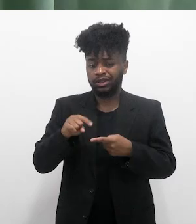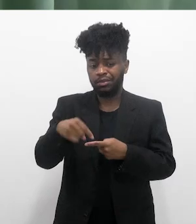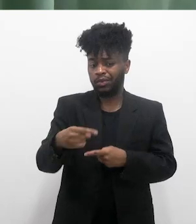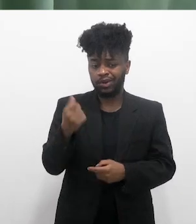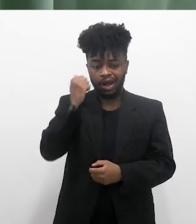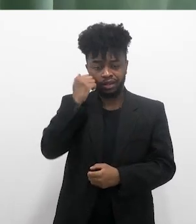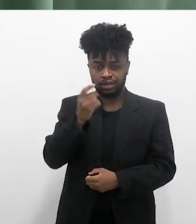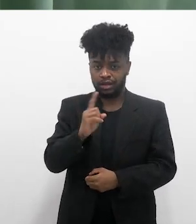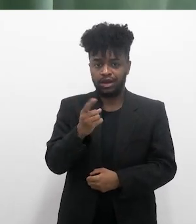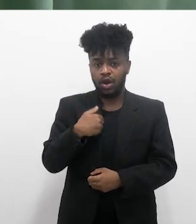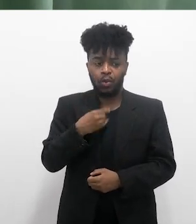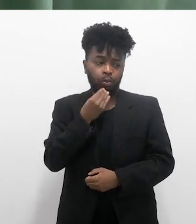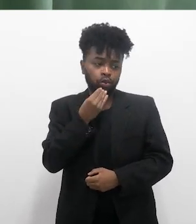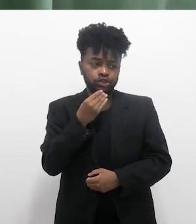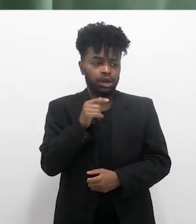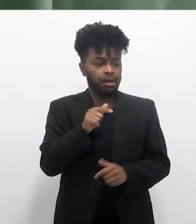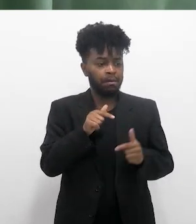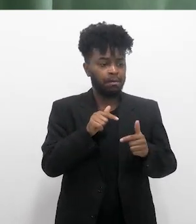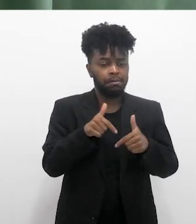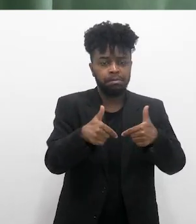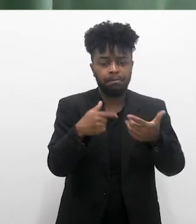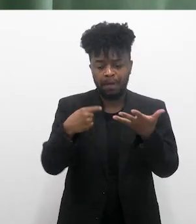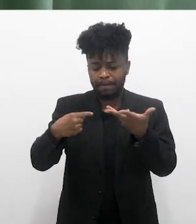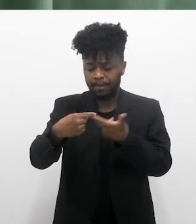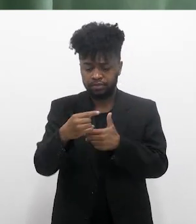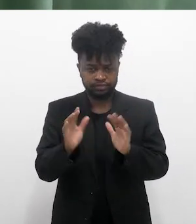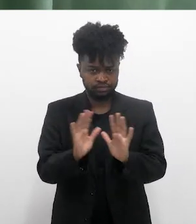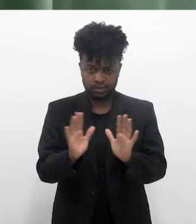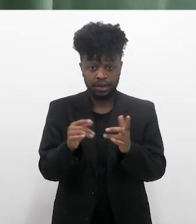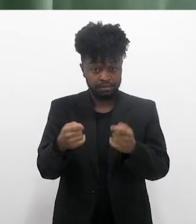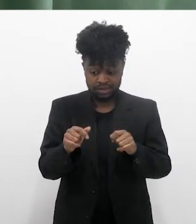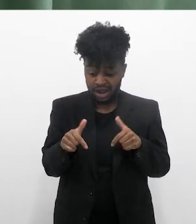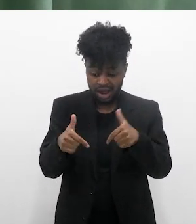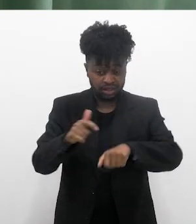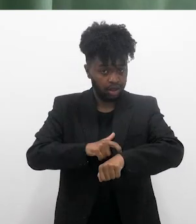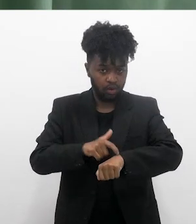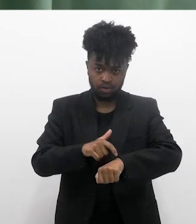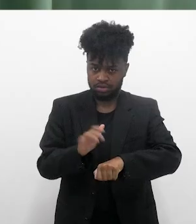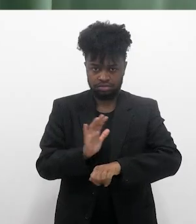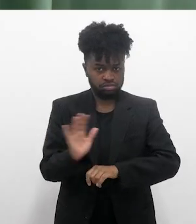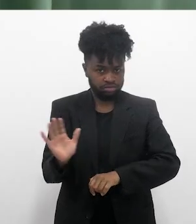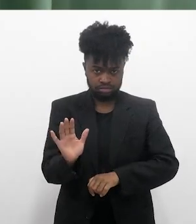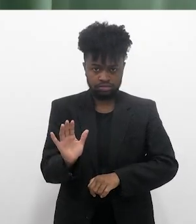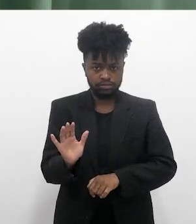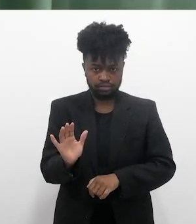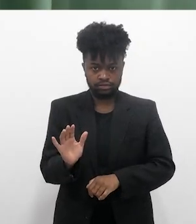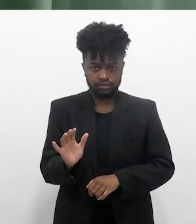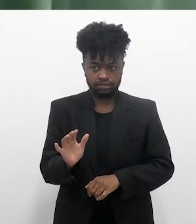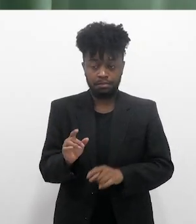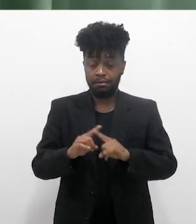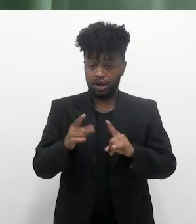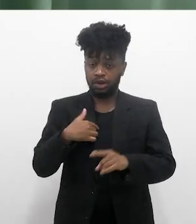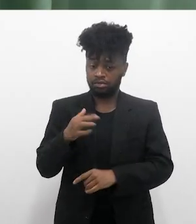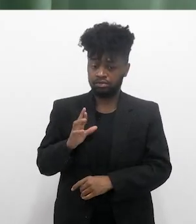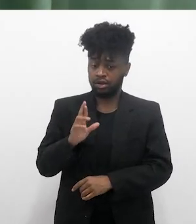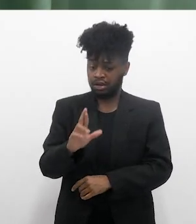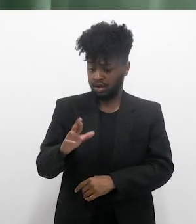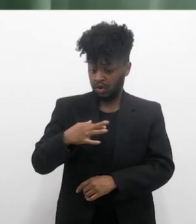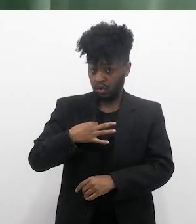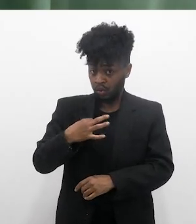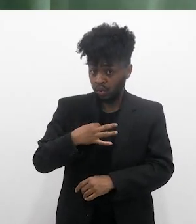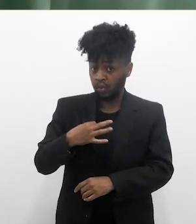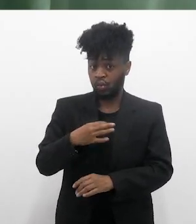ter feito aquilo, podia ter feito isso. Tem que fazer ali na hora. Perfeito. E além de estar representando uma camisa,